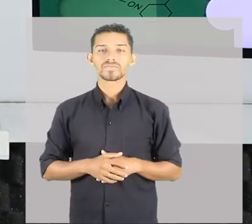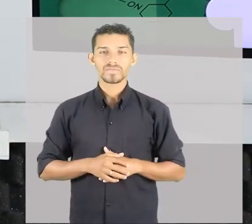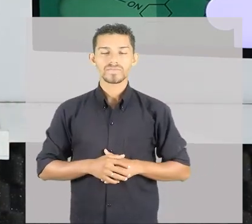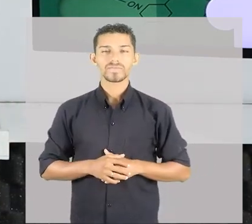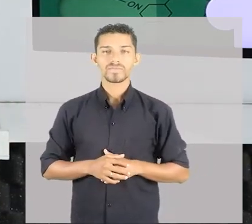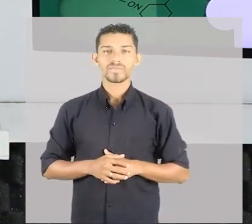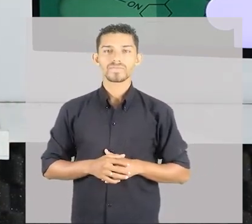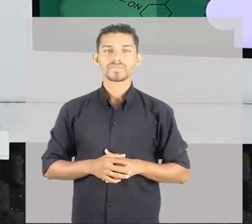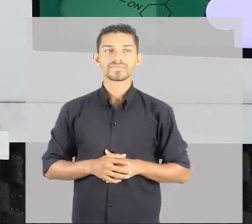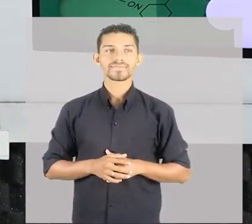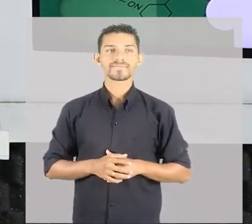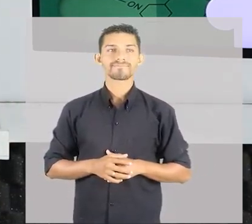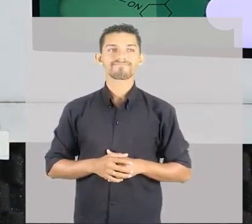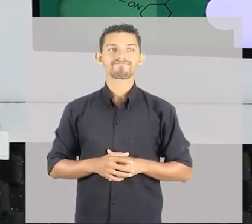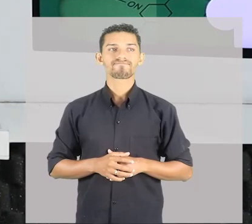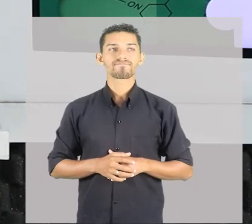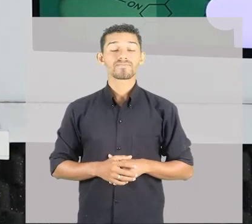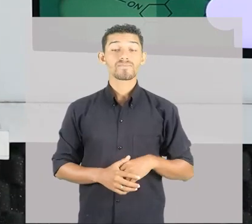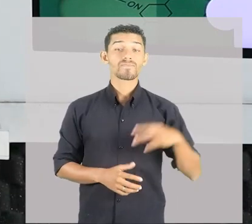final